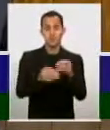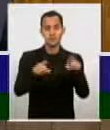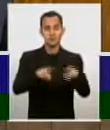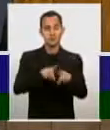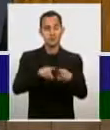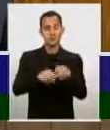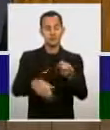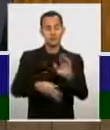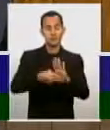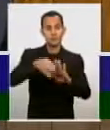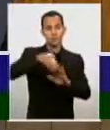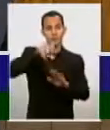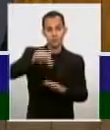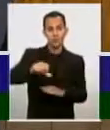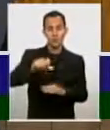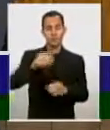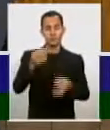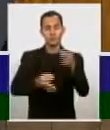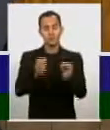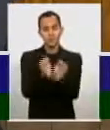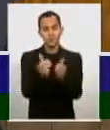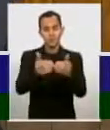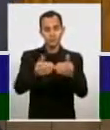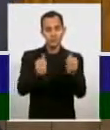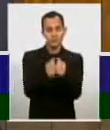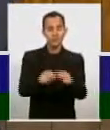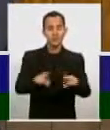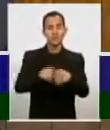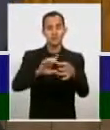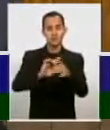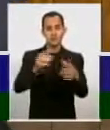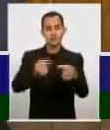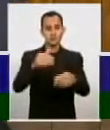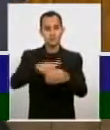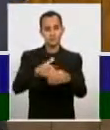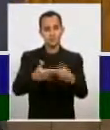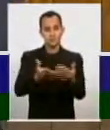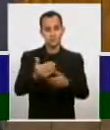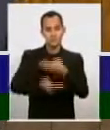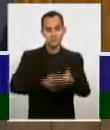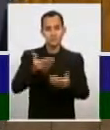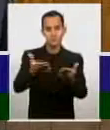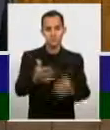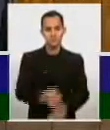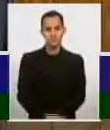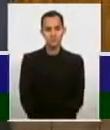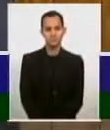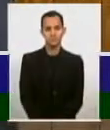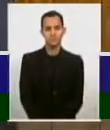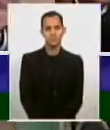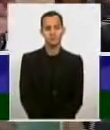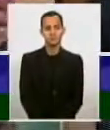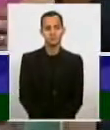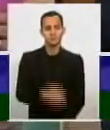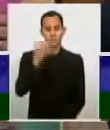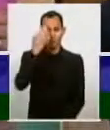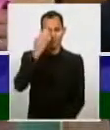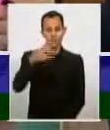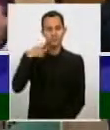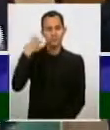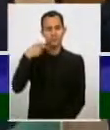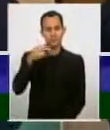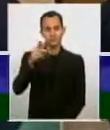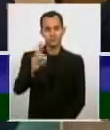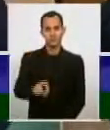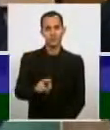apresentada às folhas novas da Comissão de Legislação, Justiça e Redação e o mesmo está para discussão e votação. Sim, passa a Vossa Excelência. Obrigado,